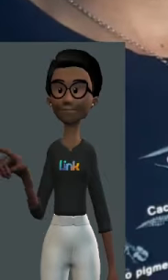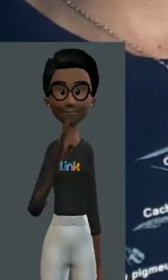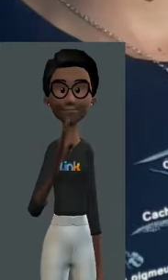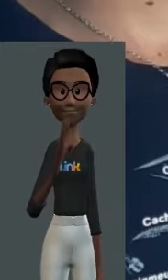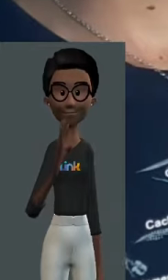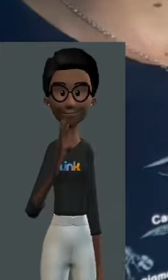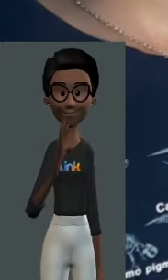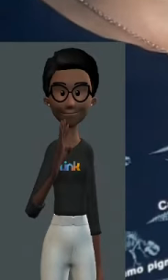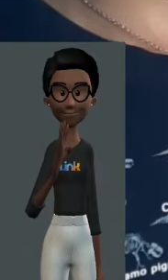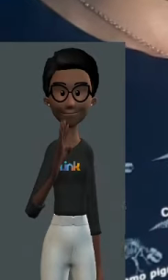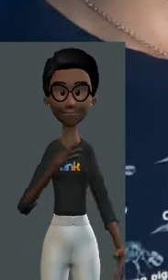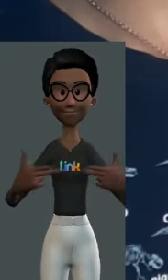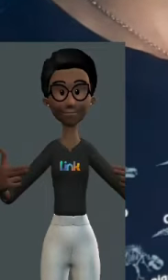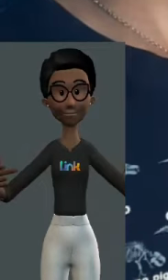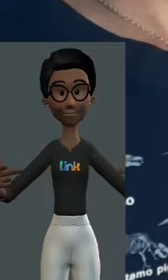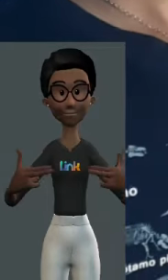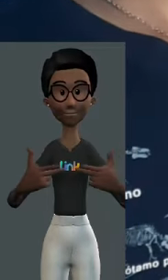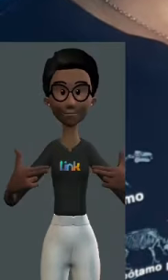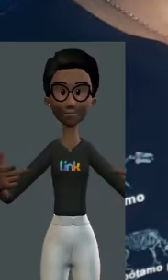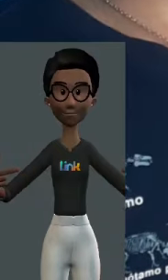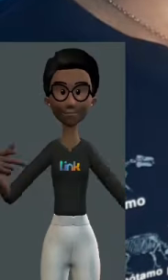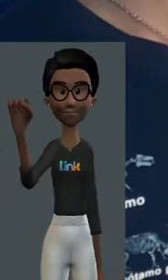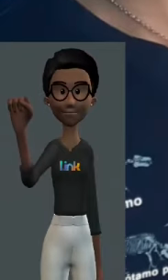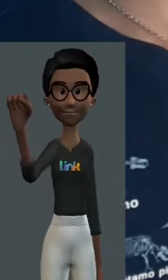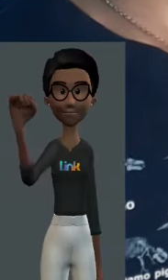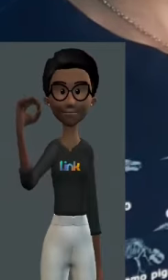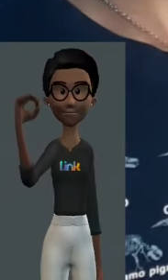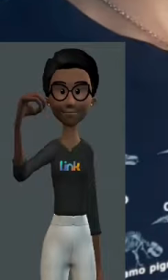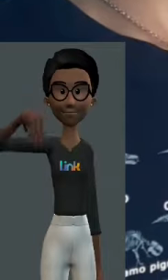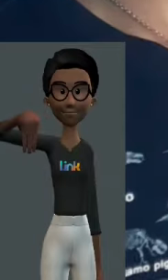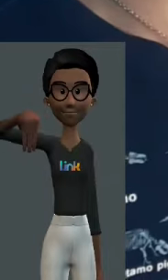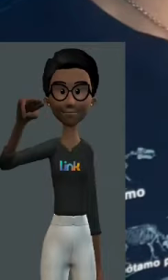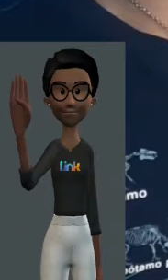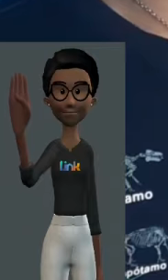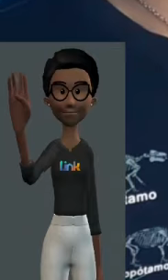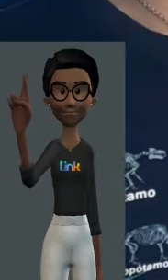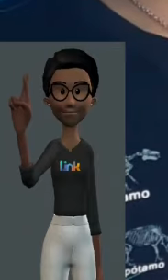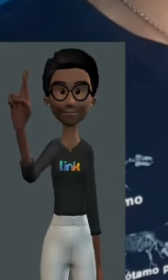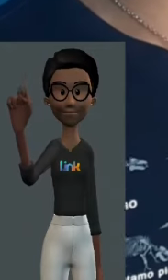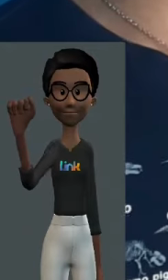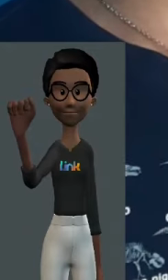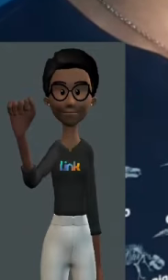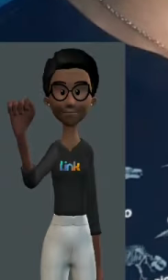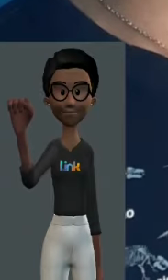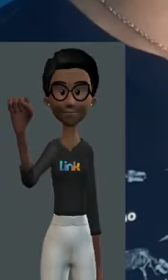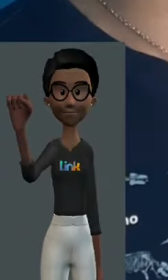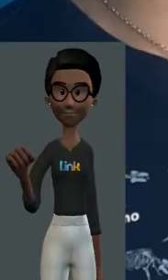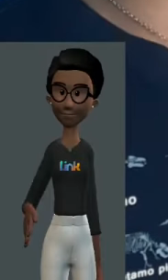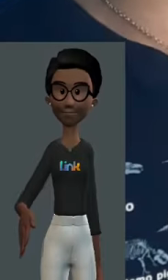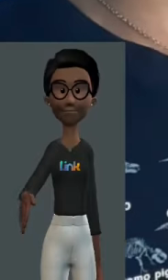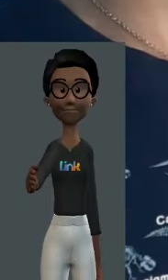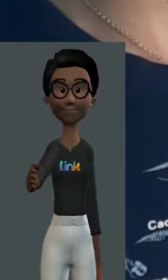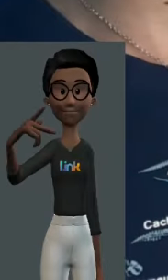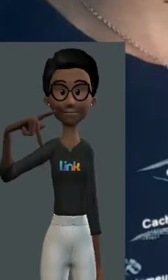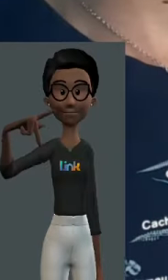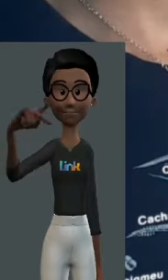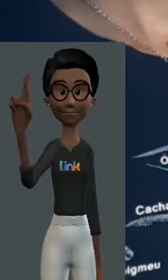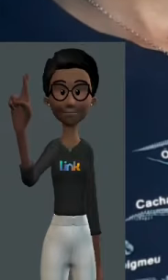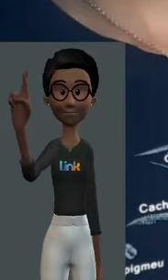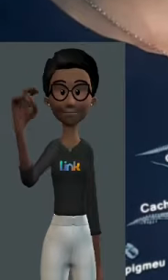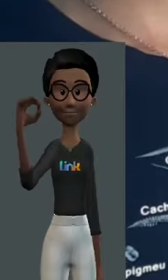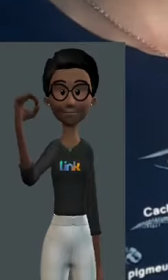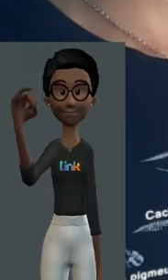da democracia ateniense. Isso porque ele acreditava que só porque a maioria da população decidiu uma